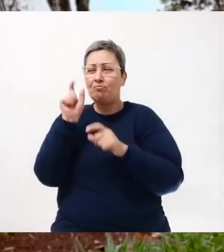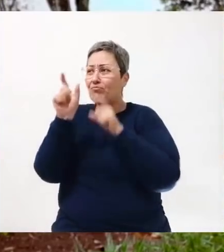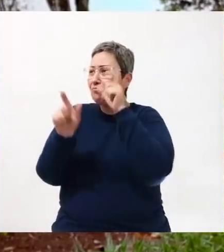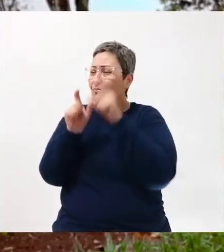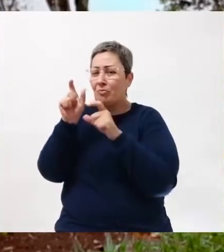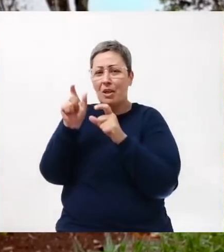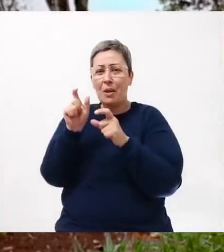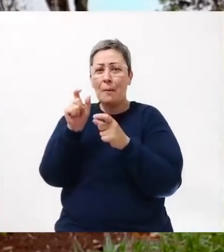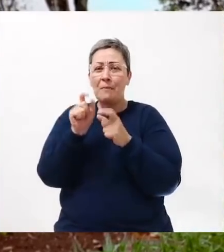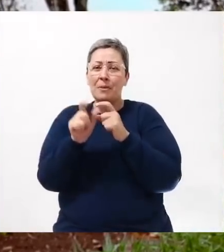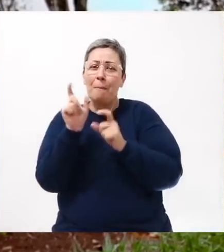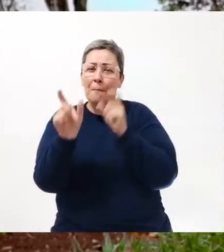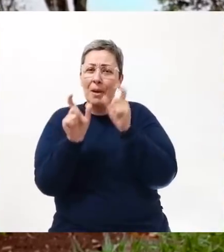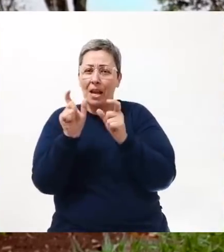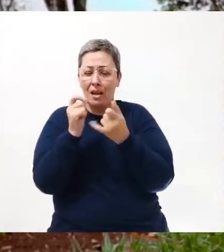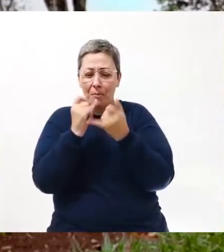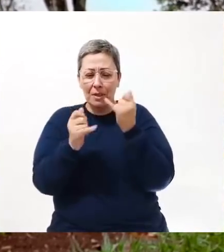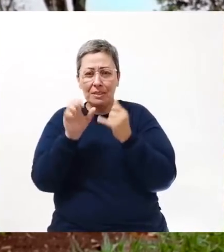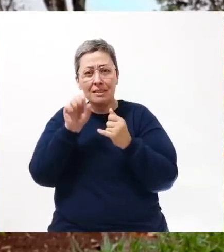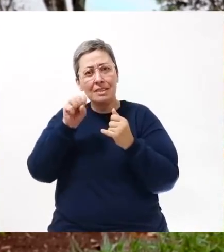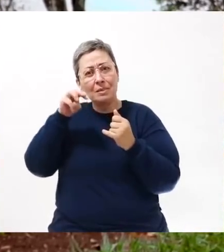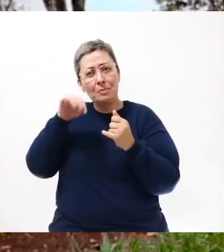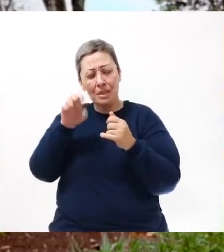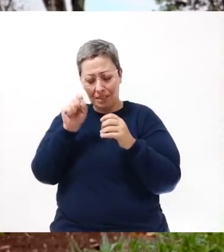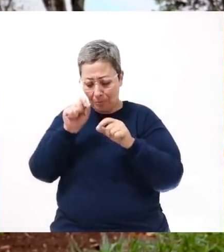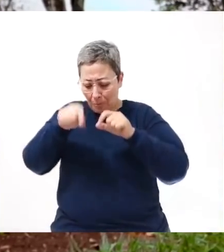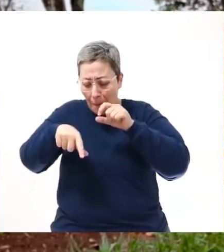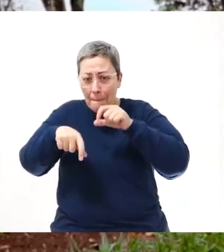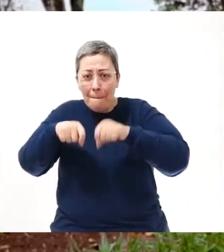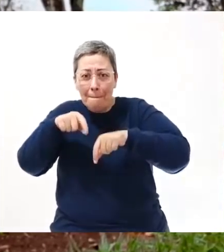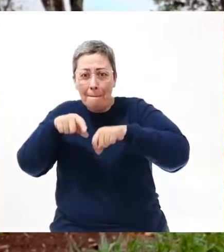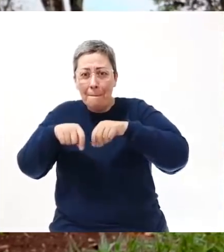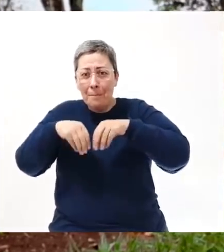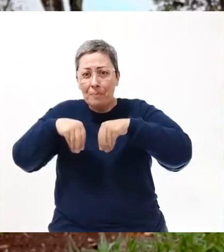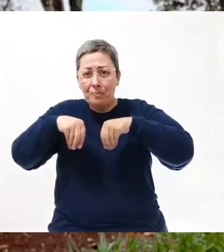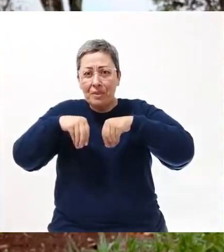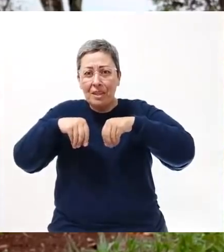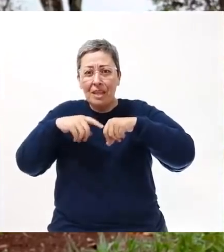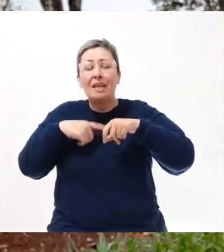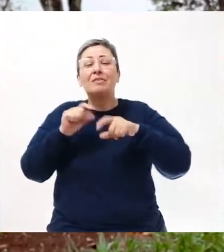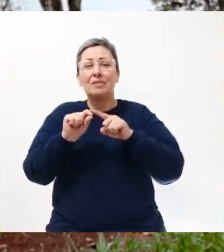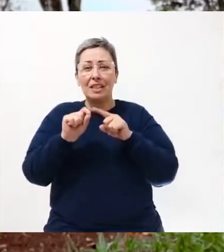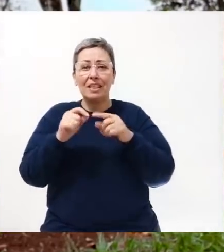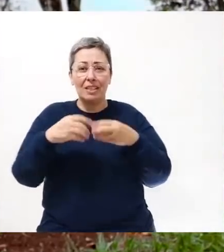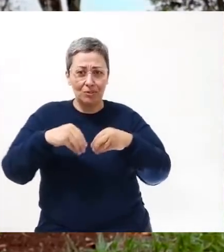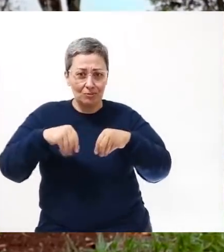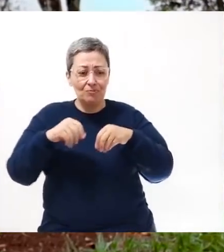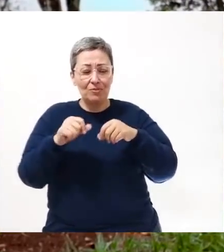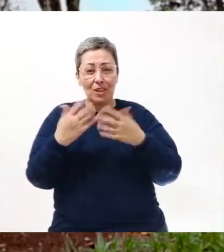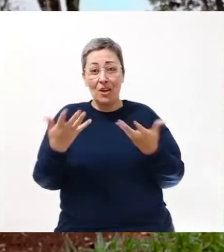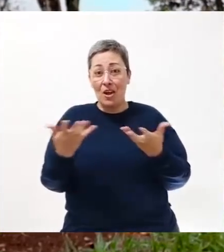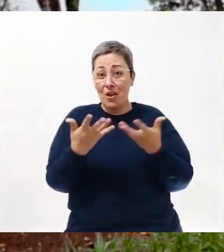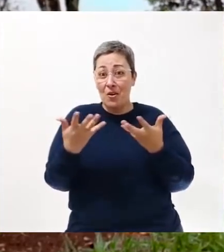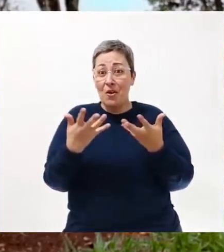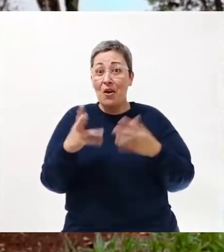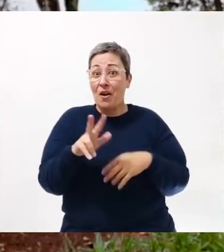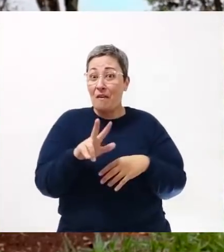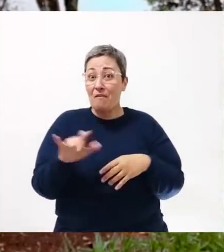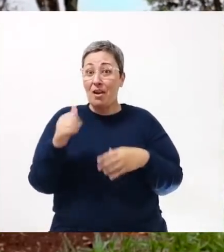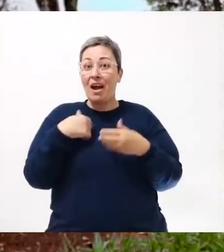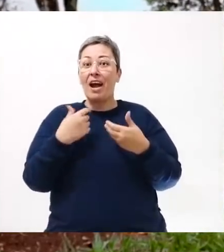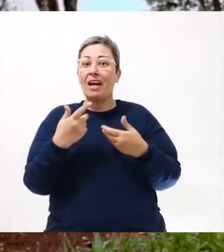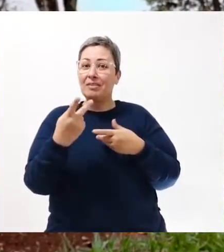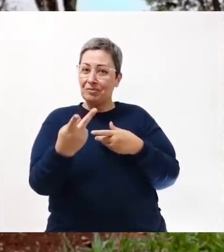vou plantar palavras sementes. Isso, vou plantar aqui na minha terra,